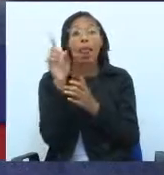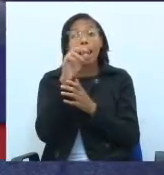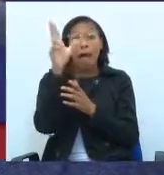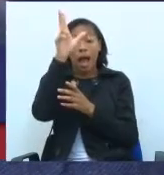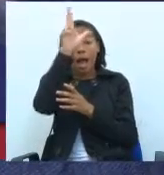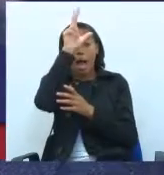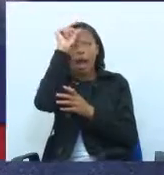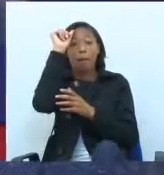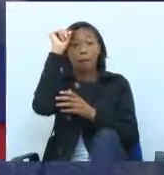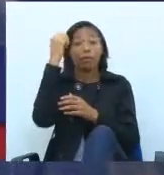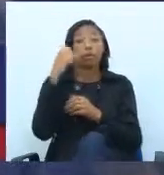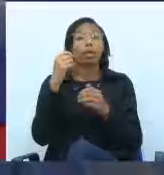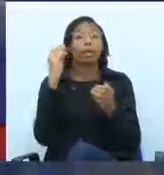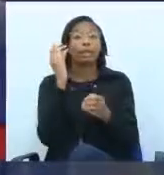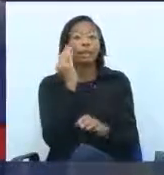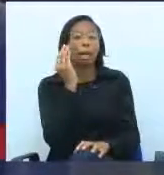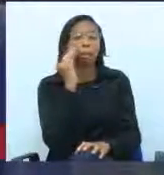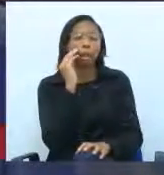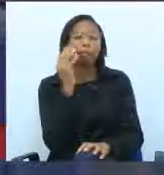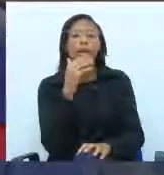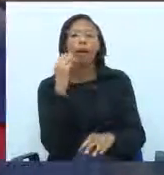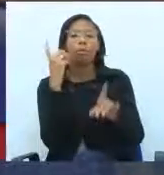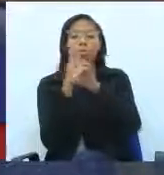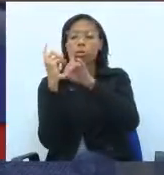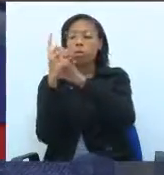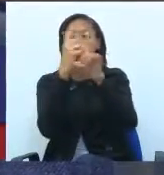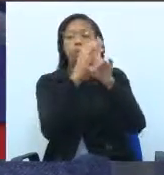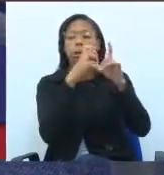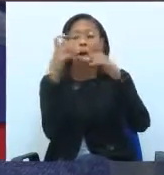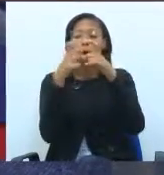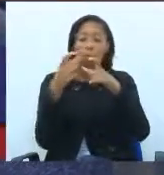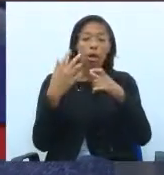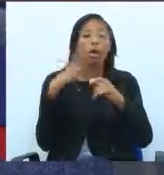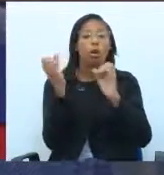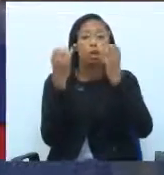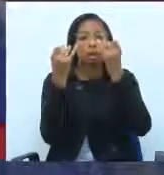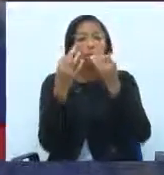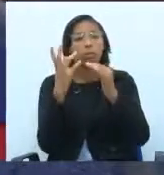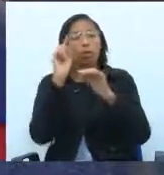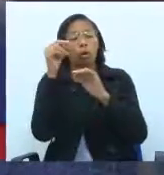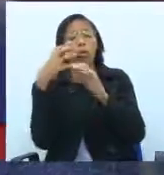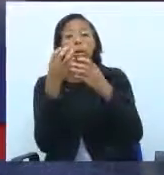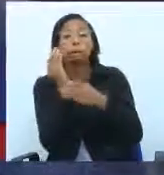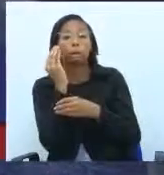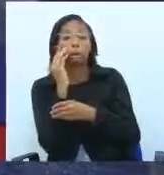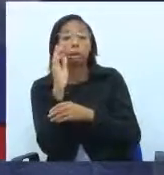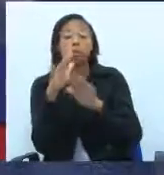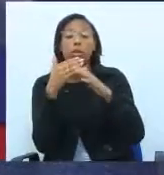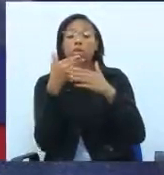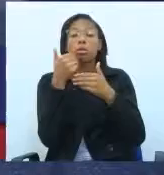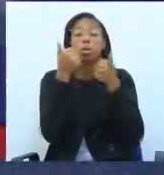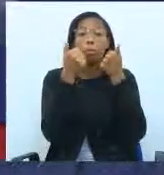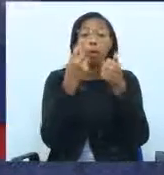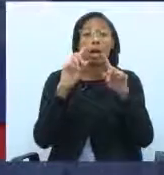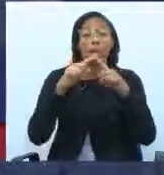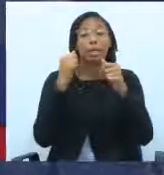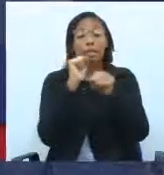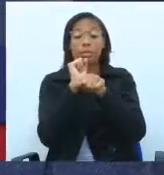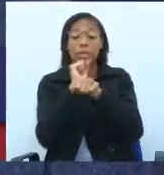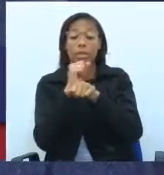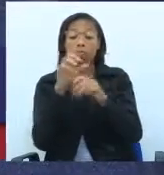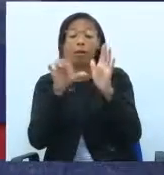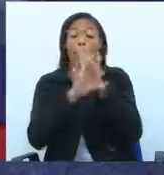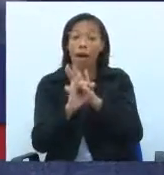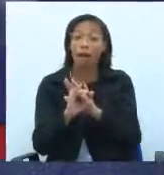tem tentado alternativas. Na exposição eu falei de outras receitas que seriam possíveis, que também dependem do legislativo, como